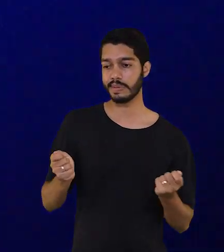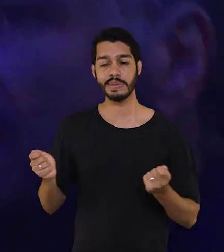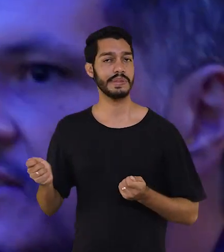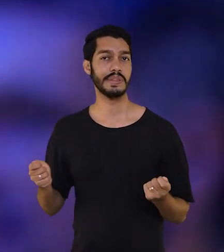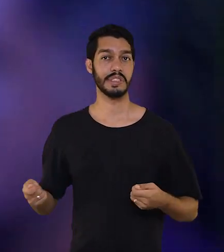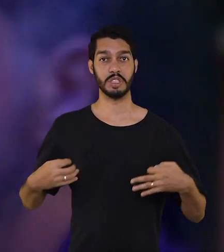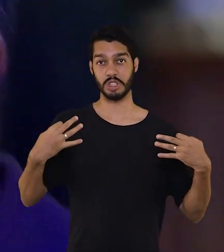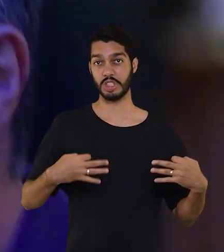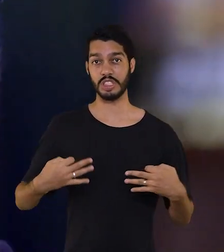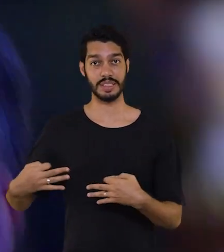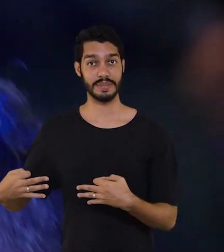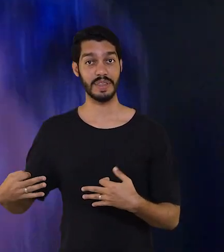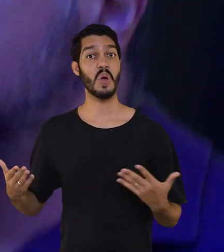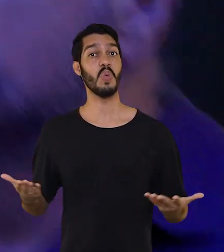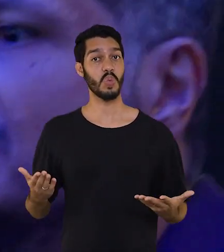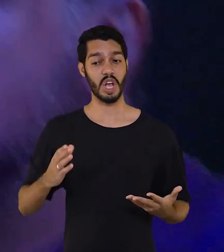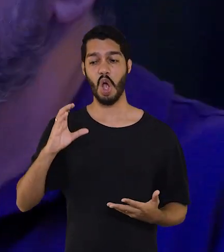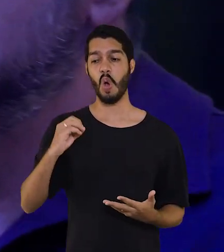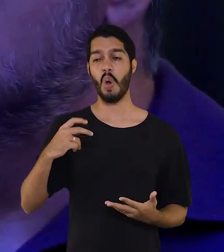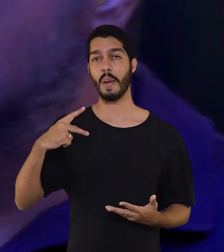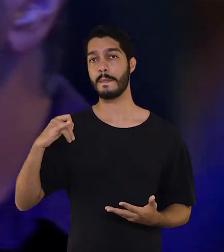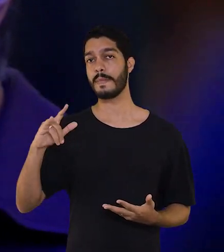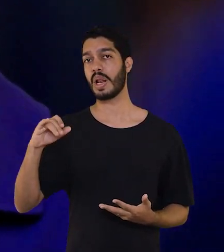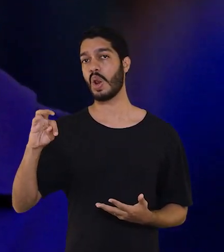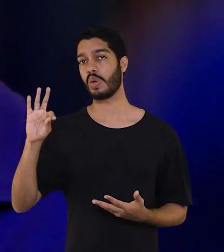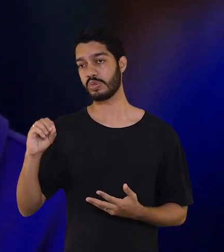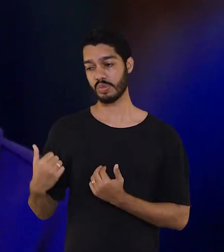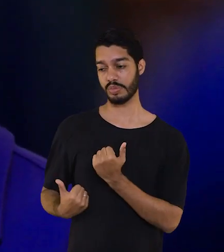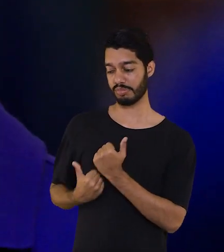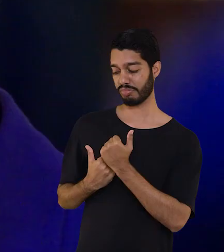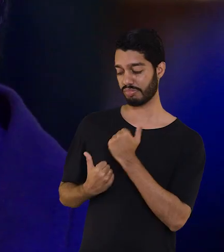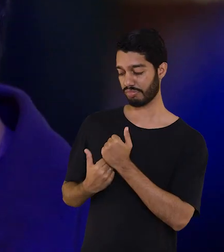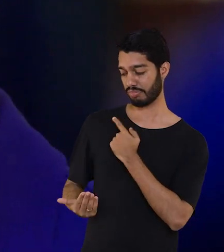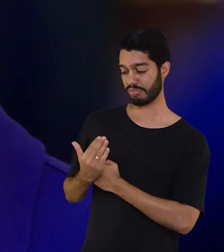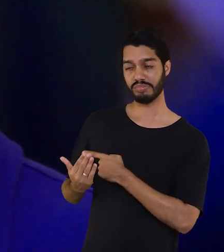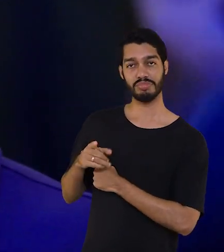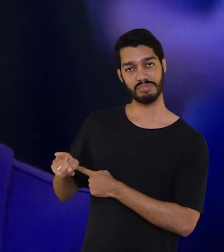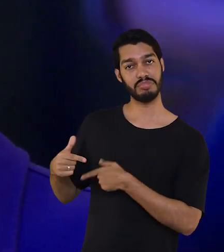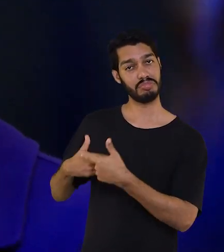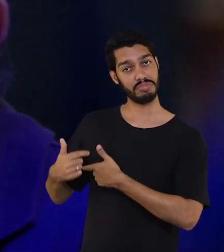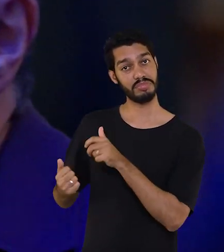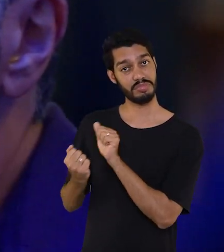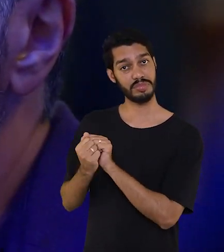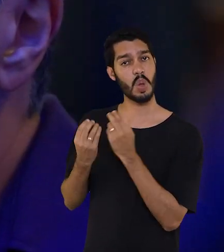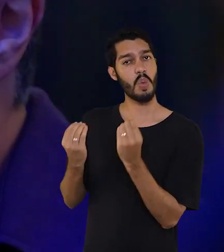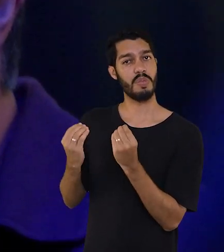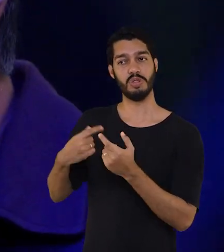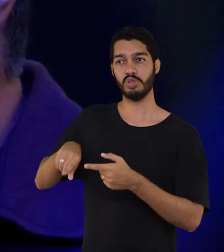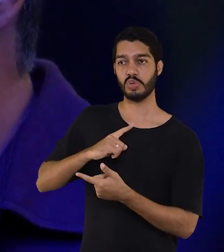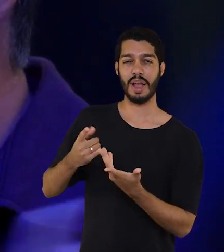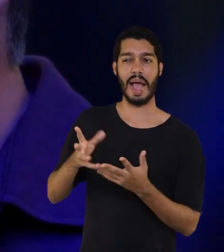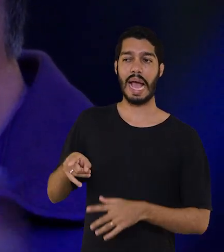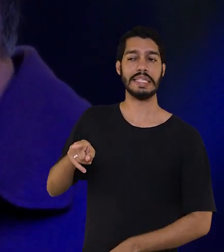com naturalidade, né? Ou seja, hoje em dia temos um copiloto e esse cara está fazendo o trabalho comigo. E como que a gente vai